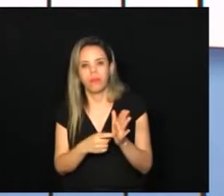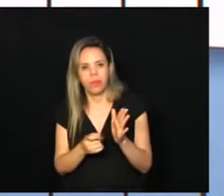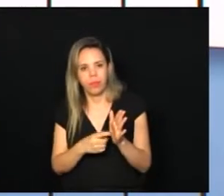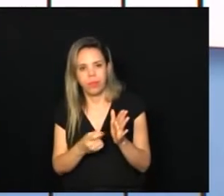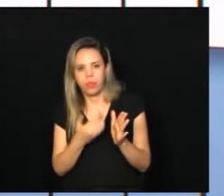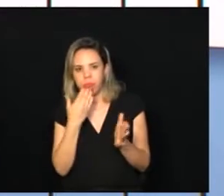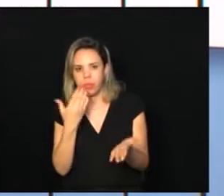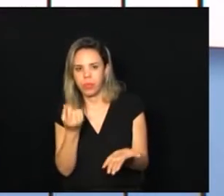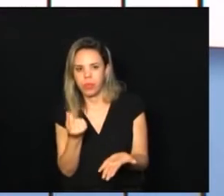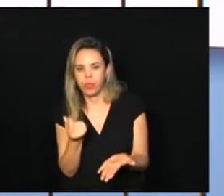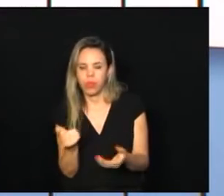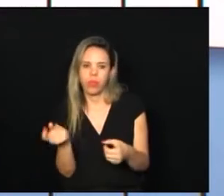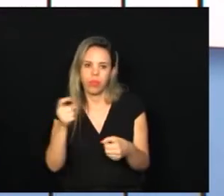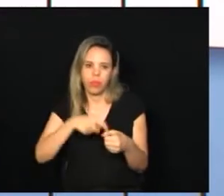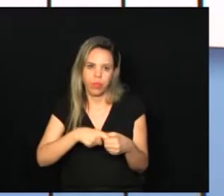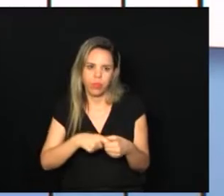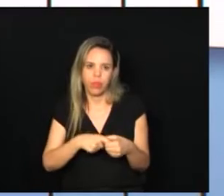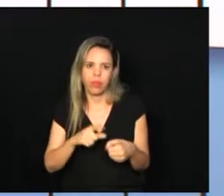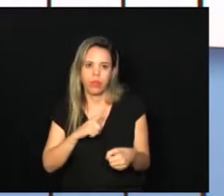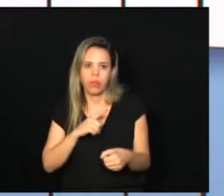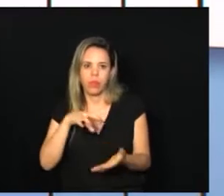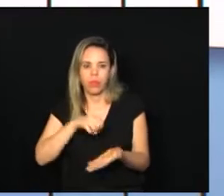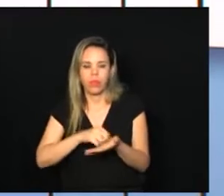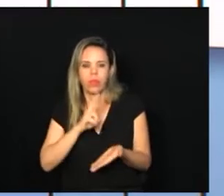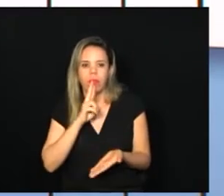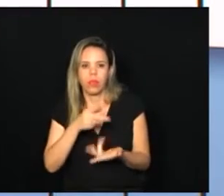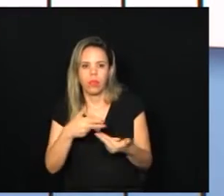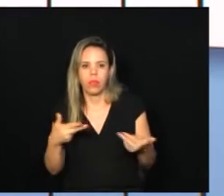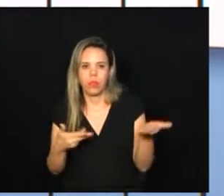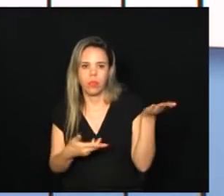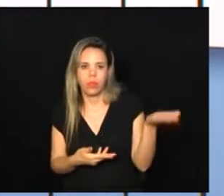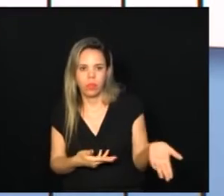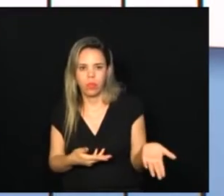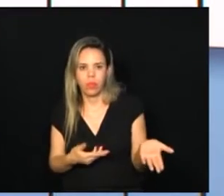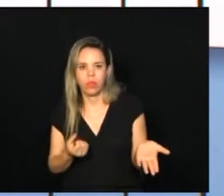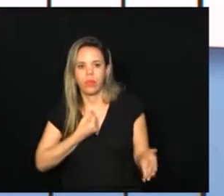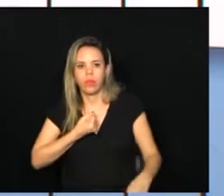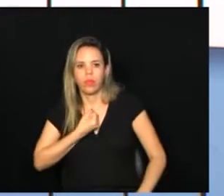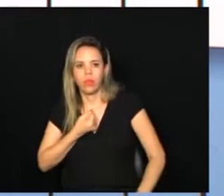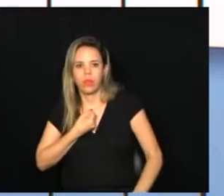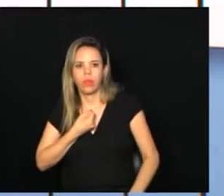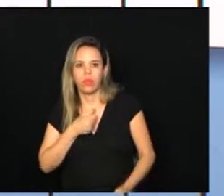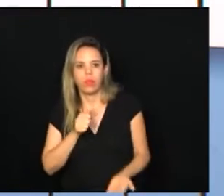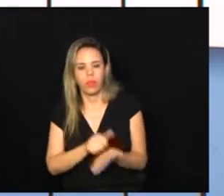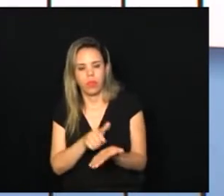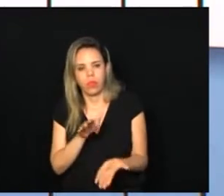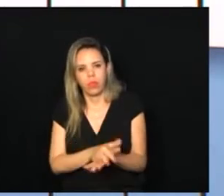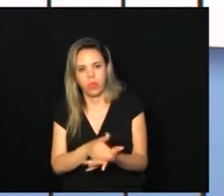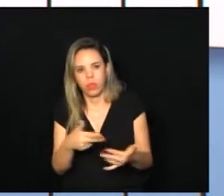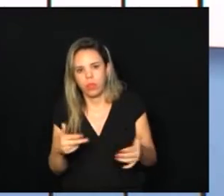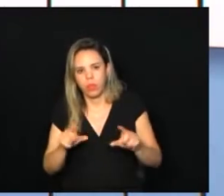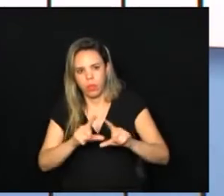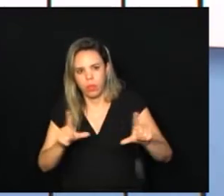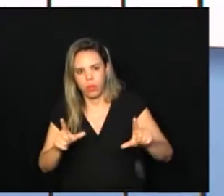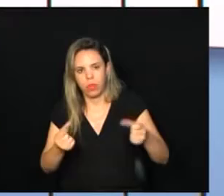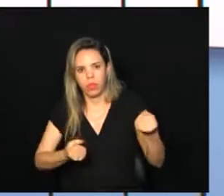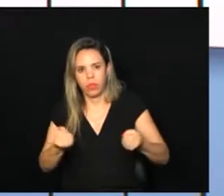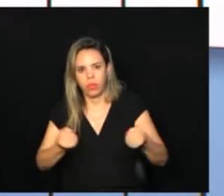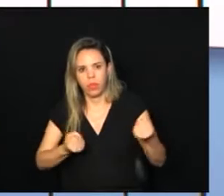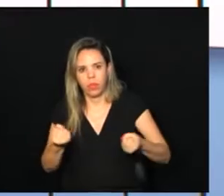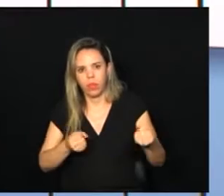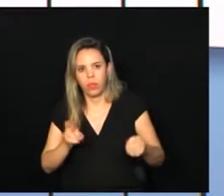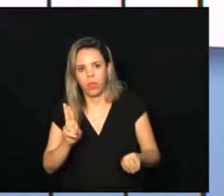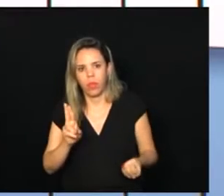pedir o ressarcimento, você vai ter que preencher alguns dados, como o número do auto de infração, placa do veículo, número